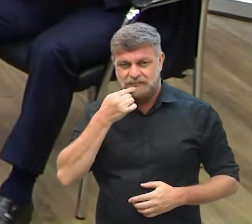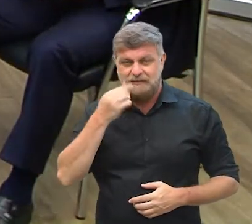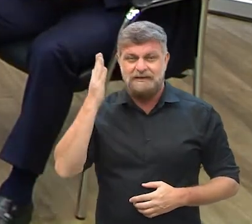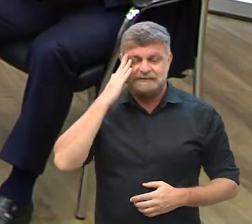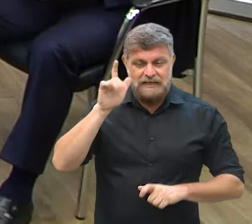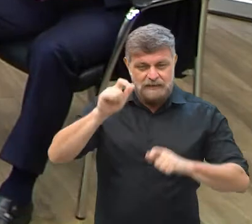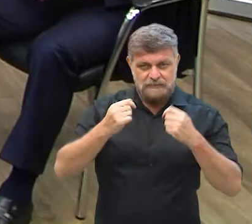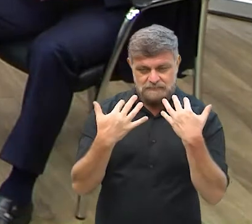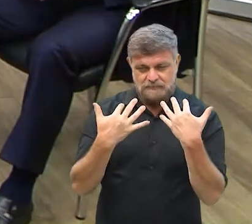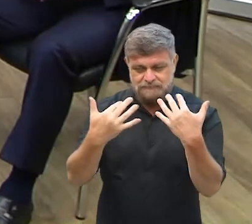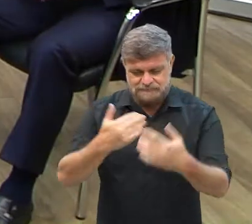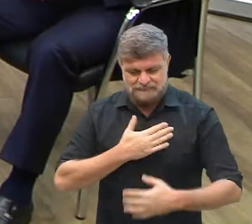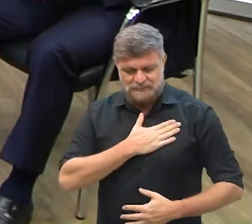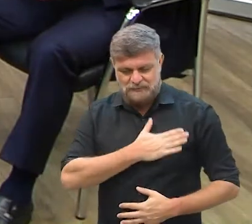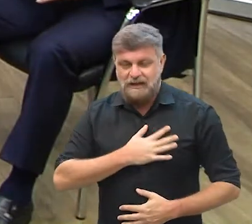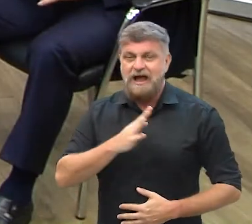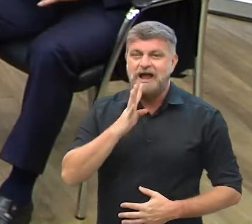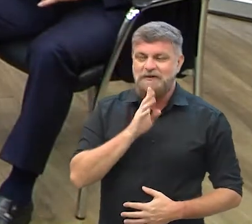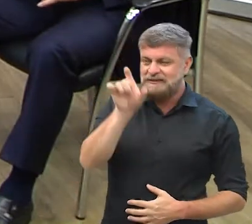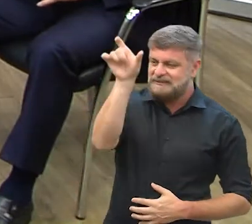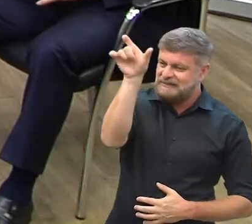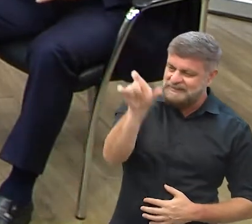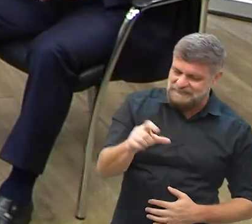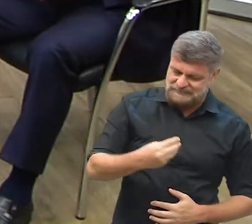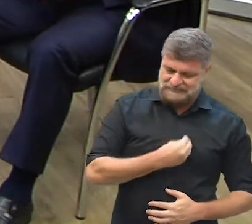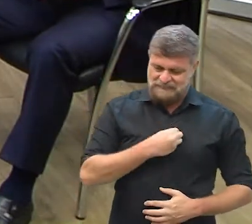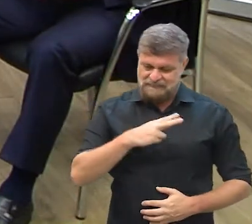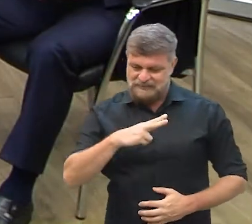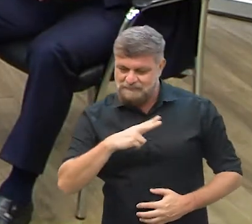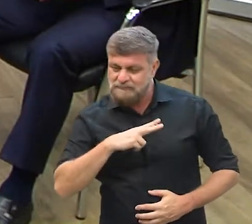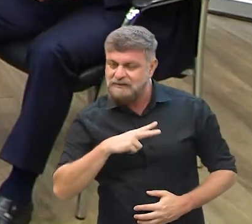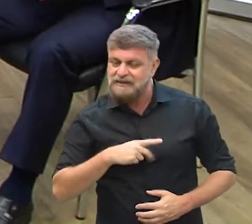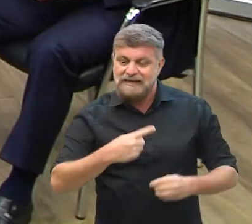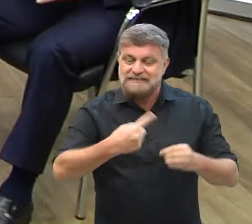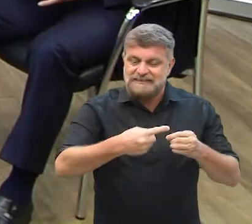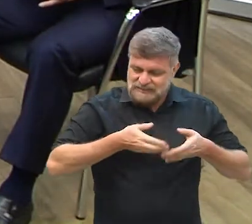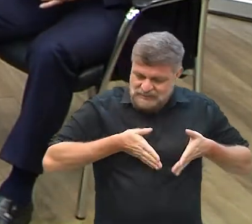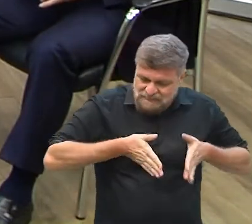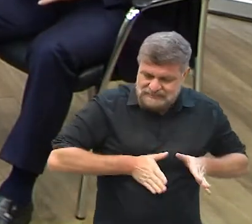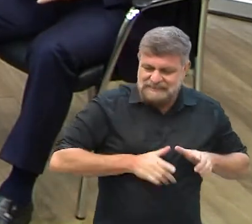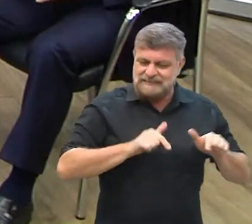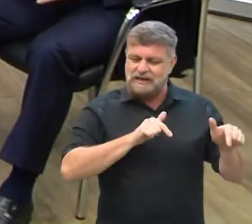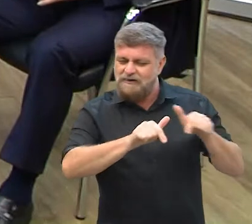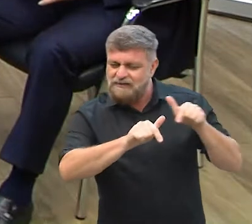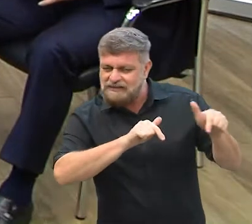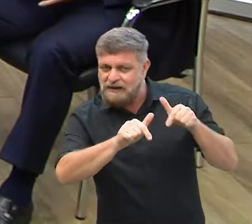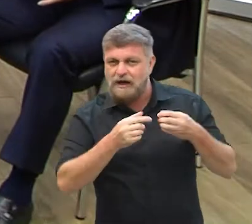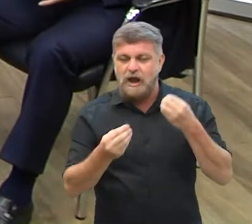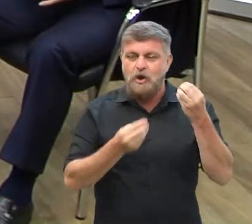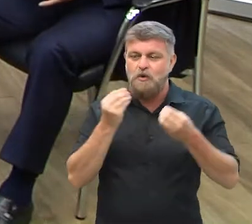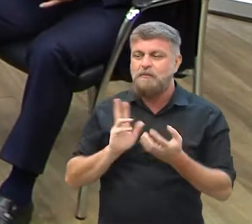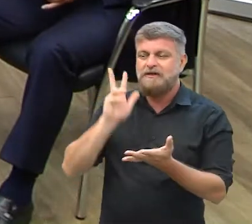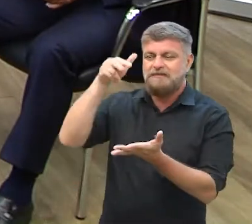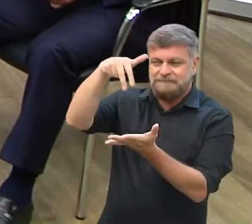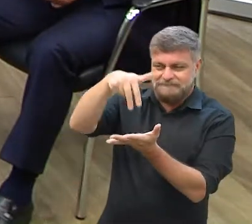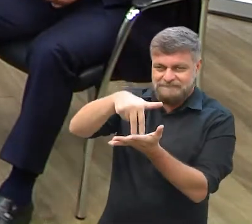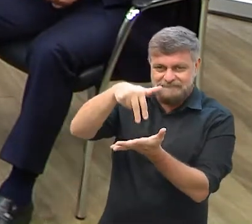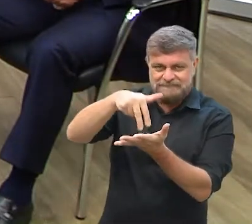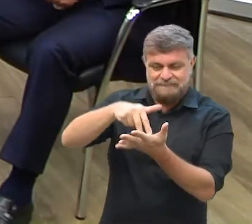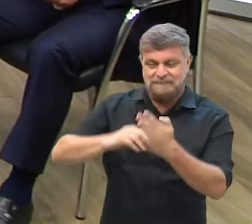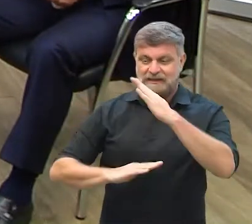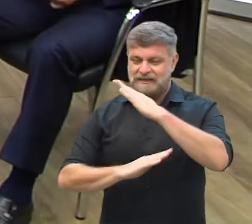lá no MAC, fui o goleiro menos vazado, tomei um gol só. Ué, tá vendo? Mas nunca fui goleiro. E não é porque